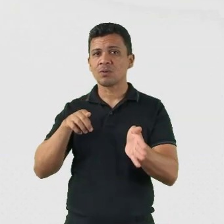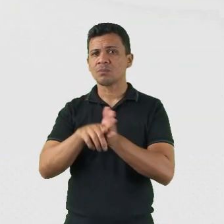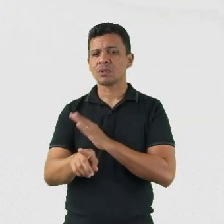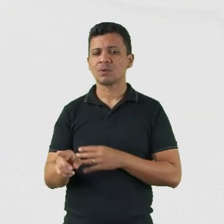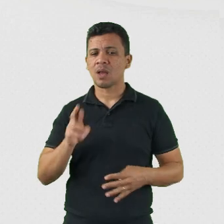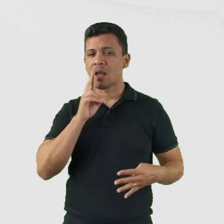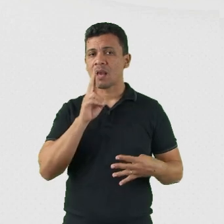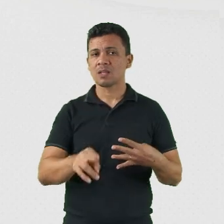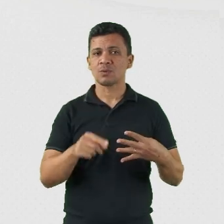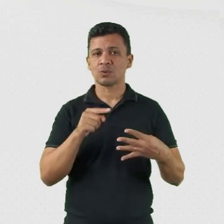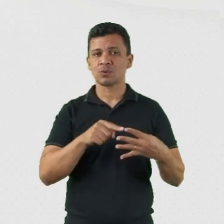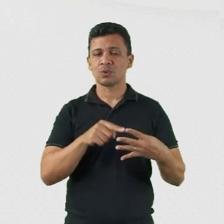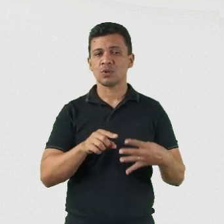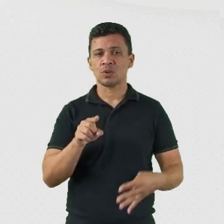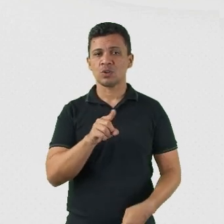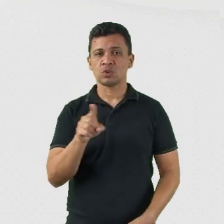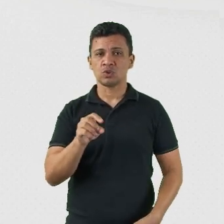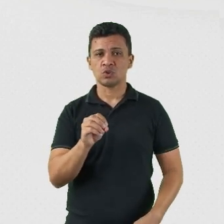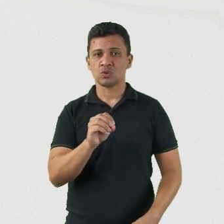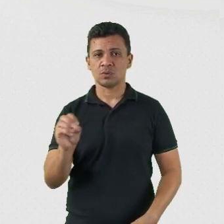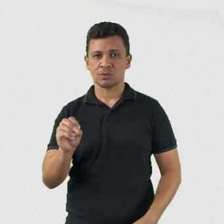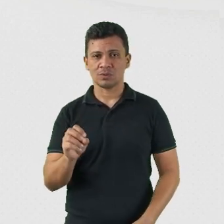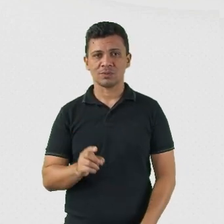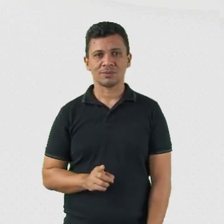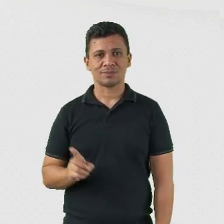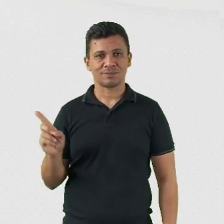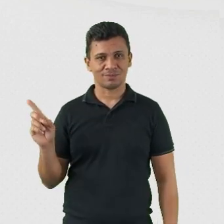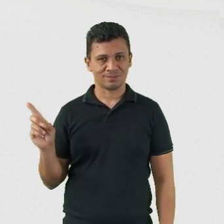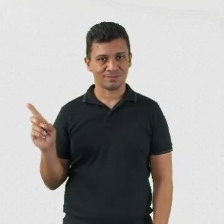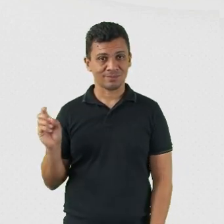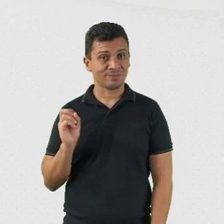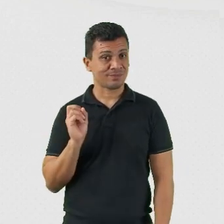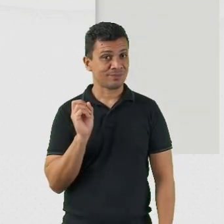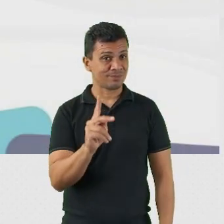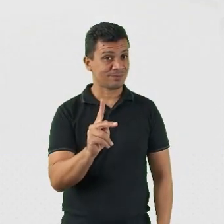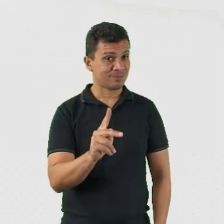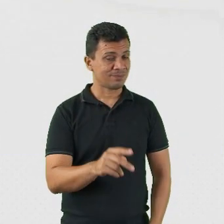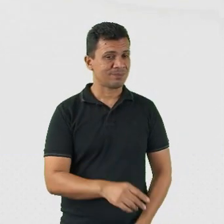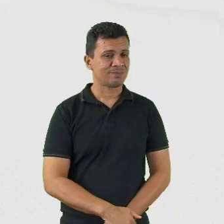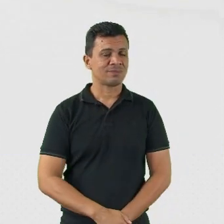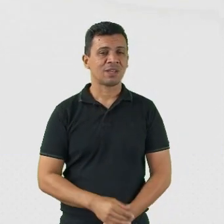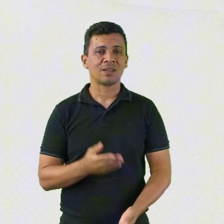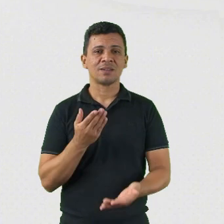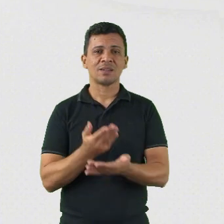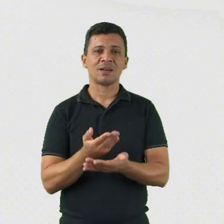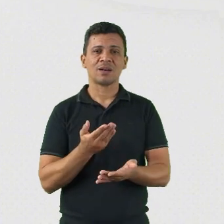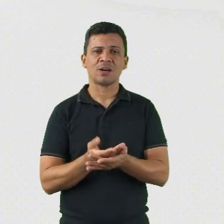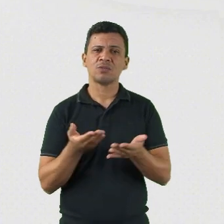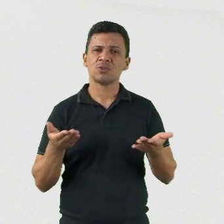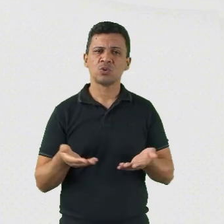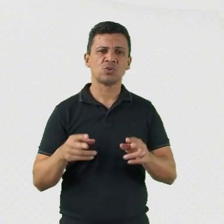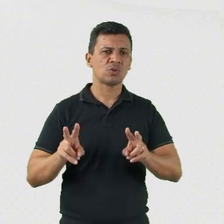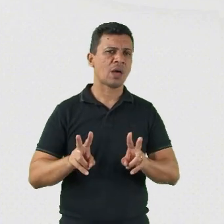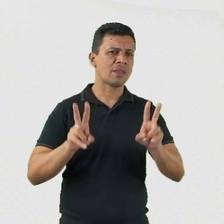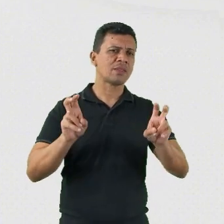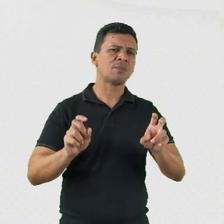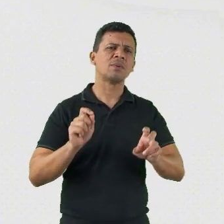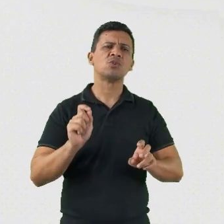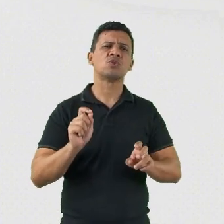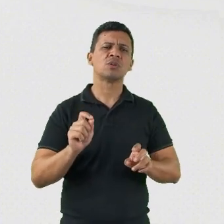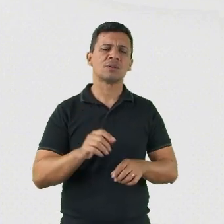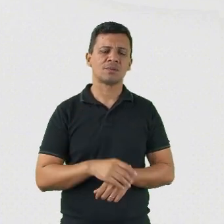pergunta, a resposta é zoológico, ok? Pessoal, na aula de hoje, nós tratamos um